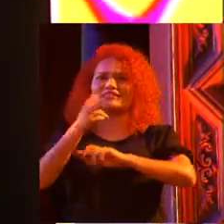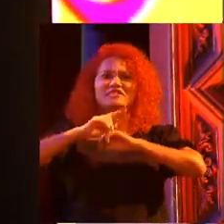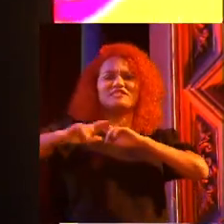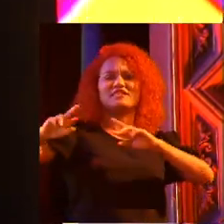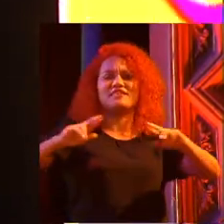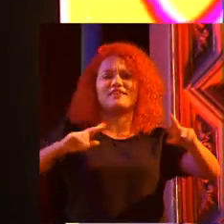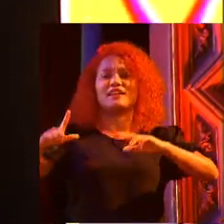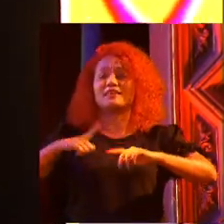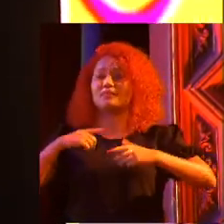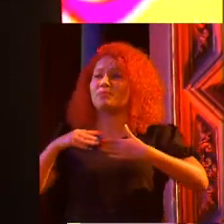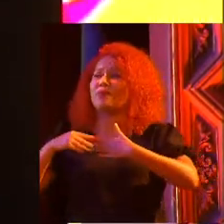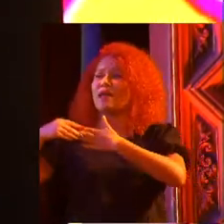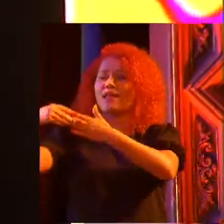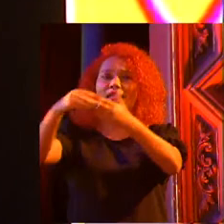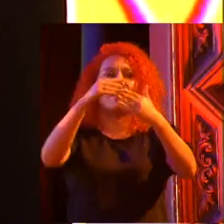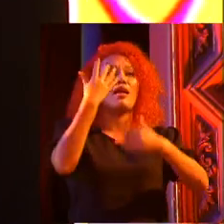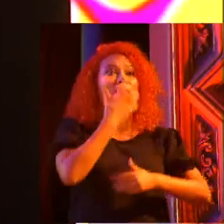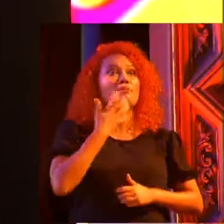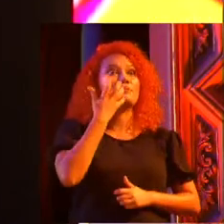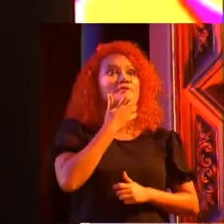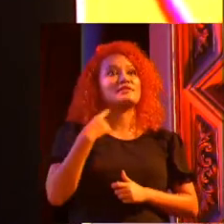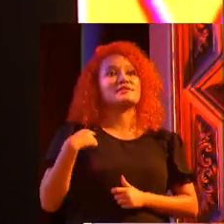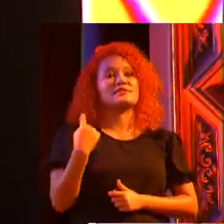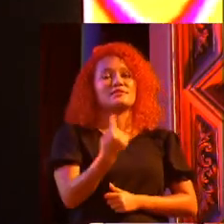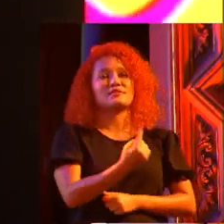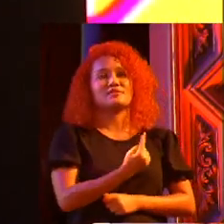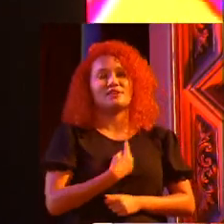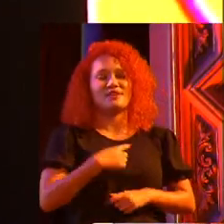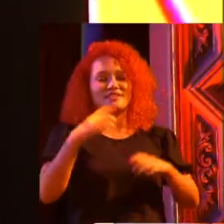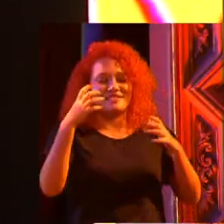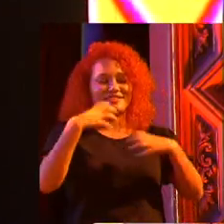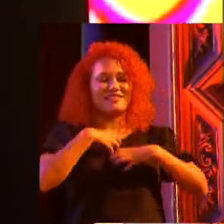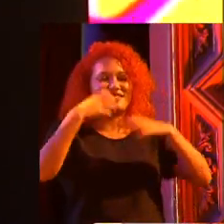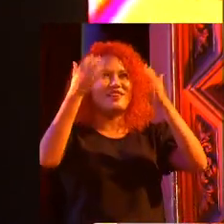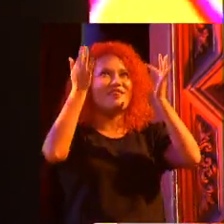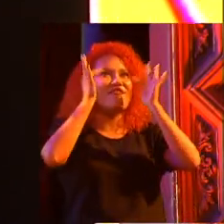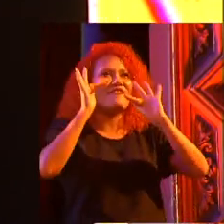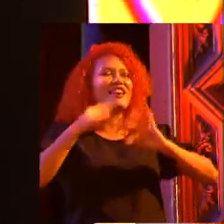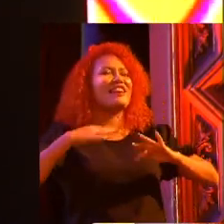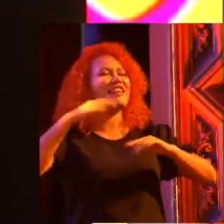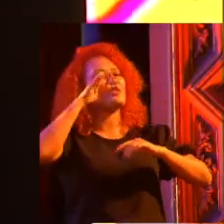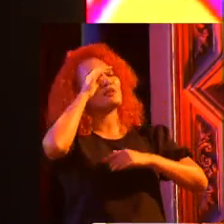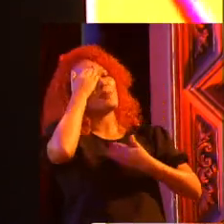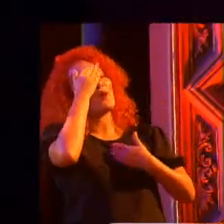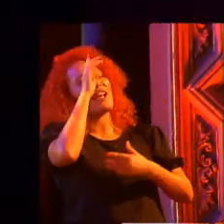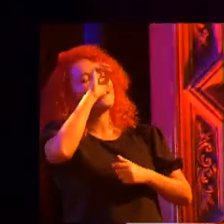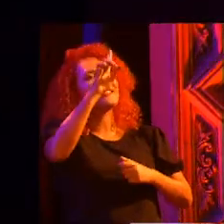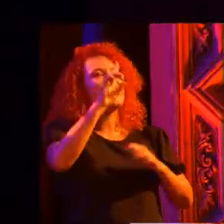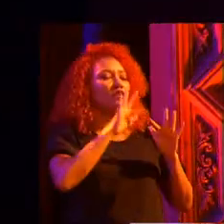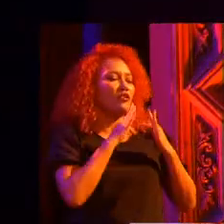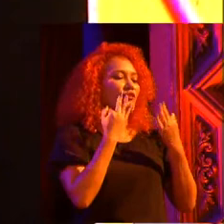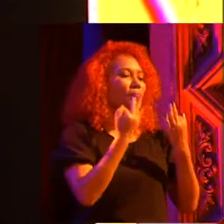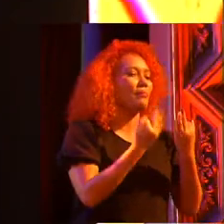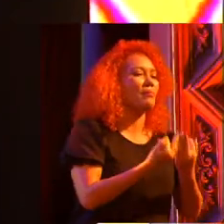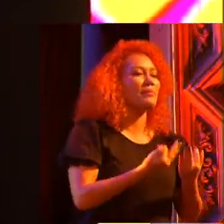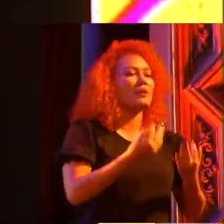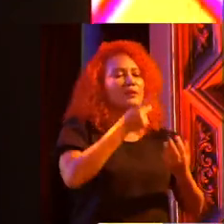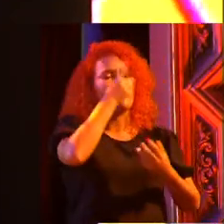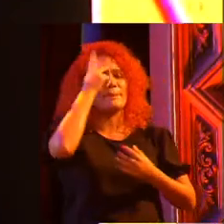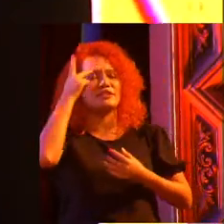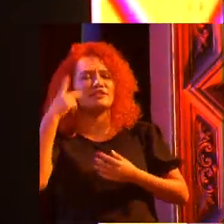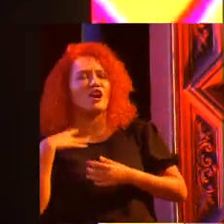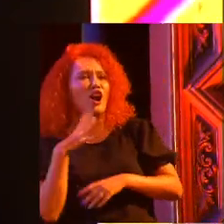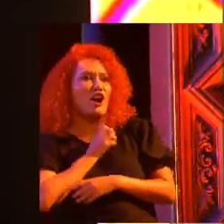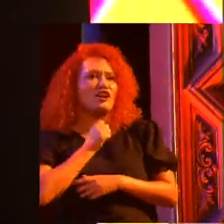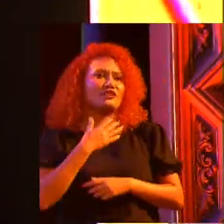nosso sertanejo também para todo o Brasil. É uma honra para mim. Fico muito feliz. Obrigado, meu Deus. Obrigado à minha família. Obrigado aos meus fãs, às pessoas que torcem por